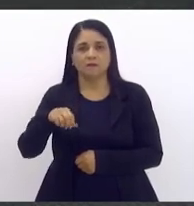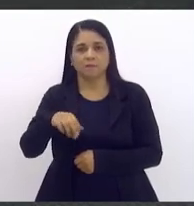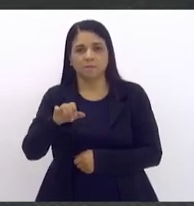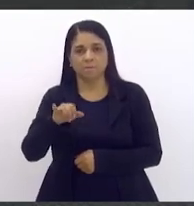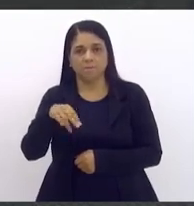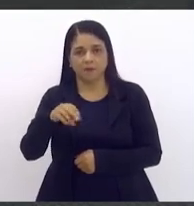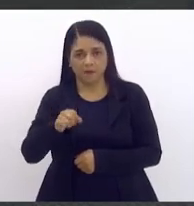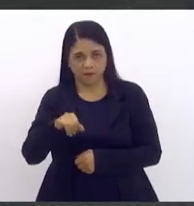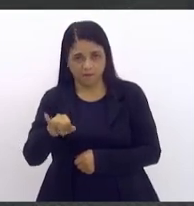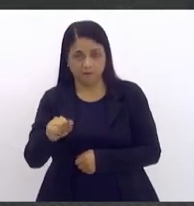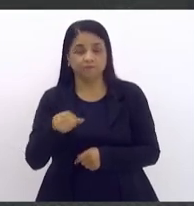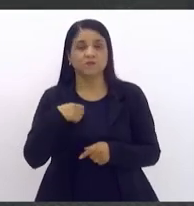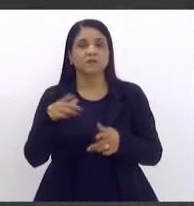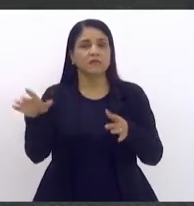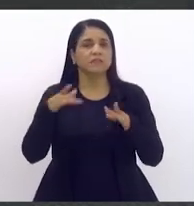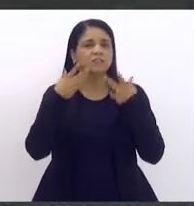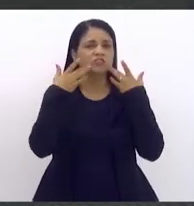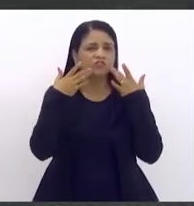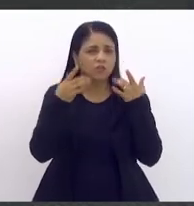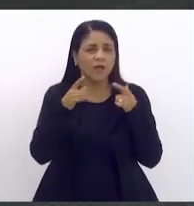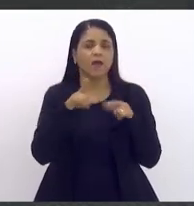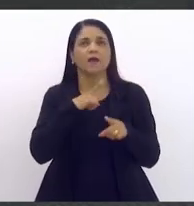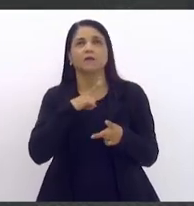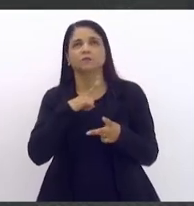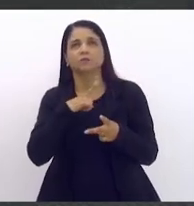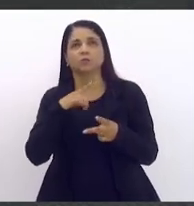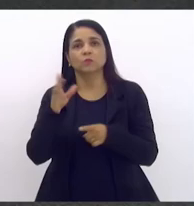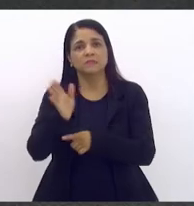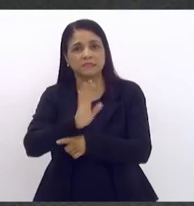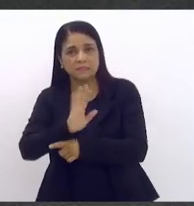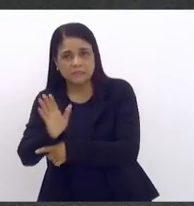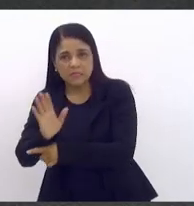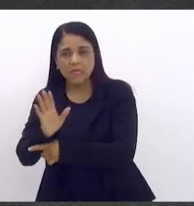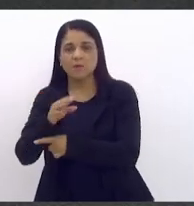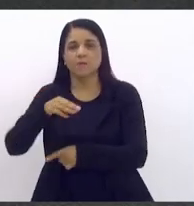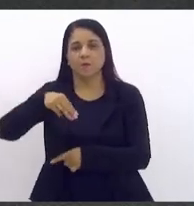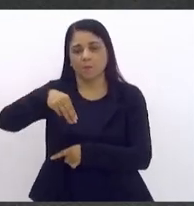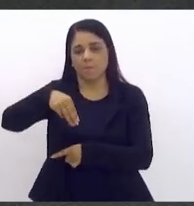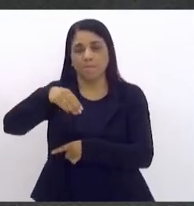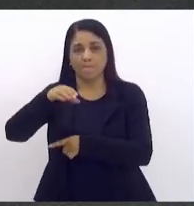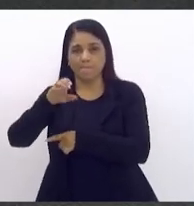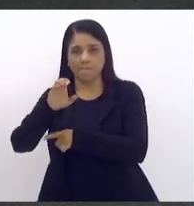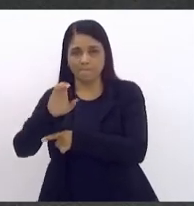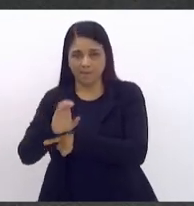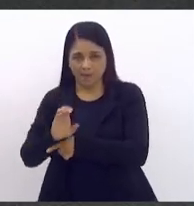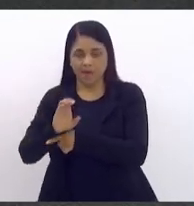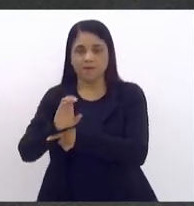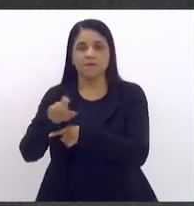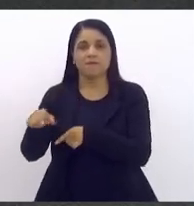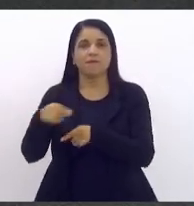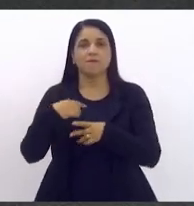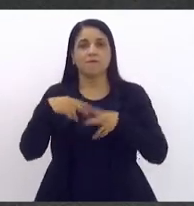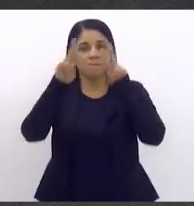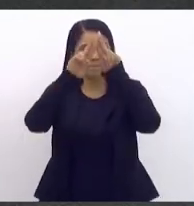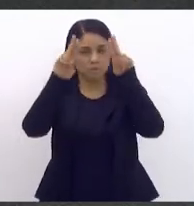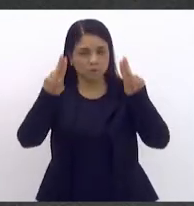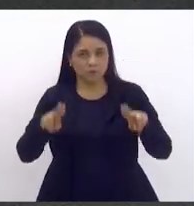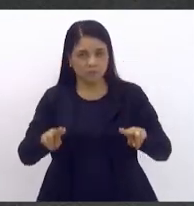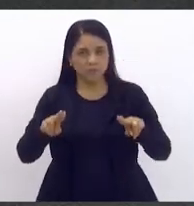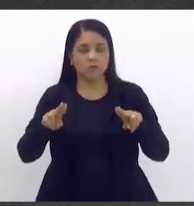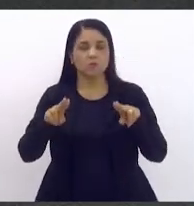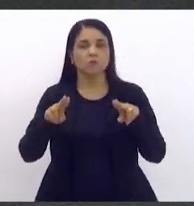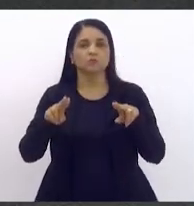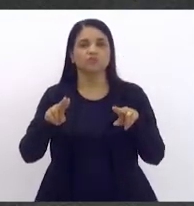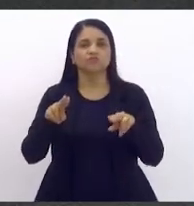Museu Nacional do Cinema, que está sendo construído lá, o MAC, Museu de Arte Contemporânea, que é